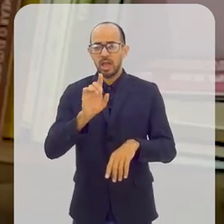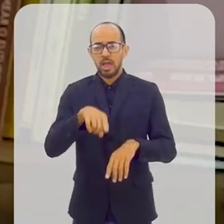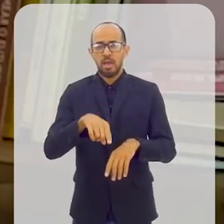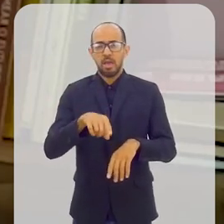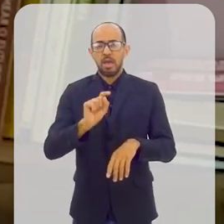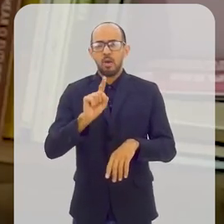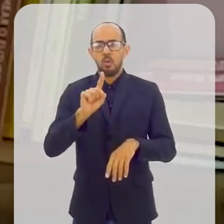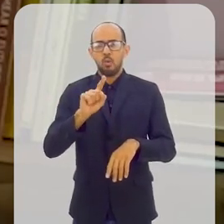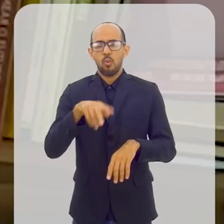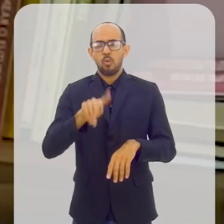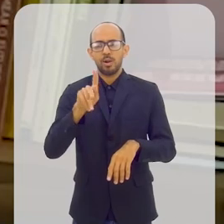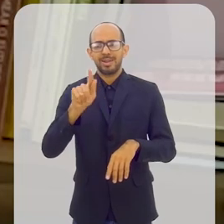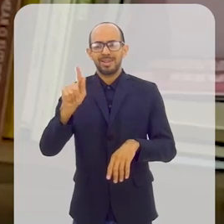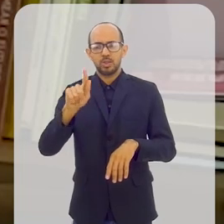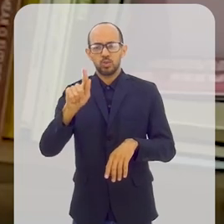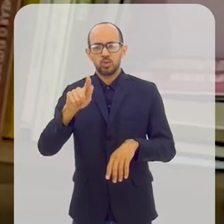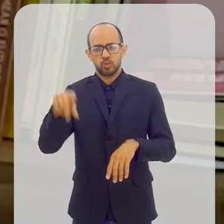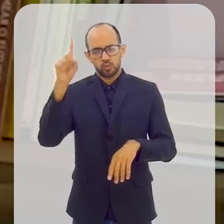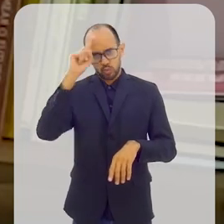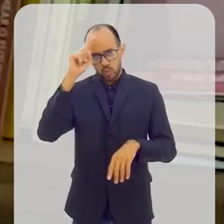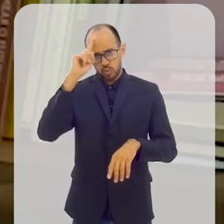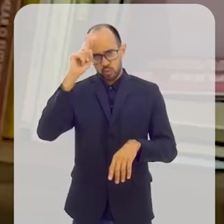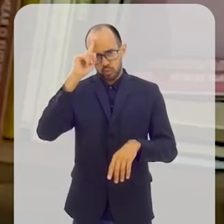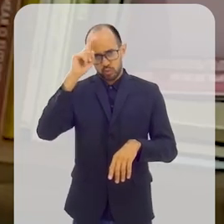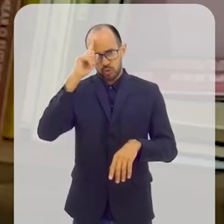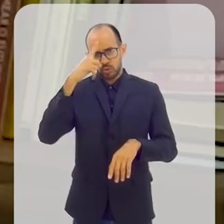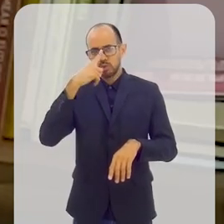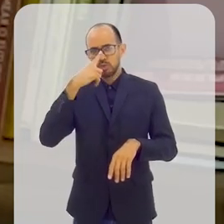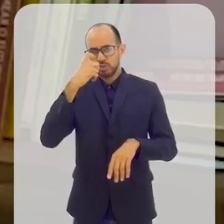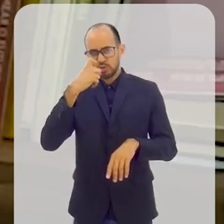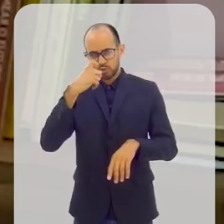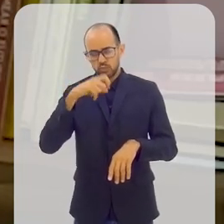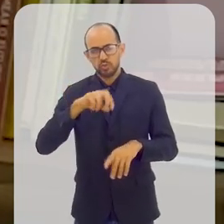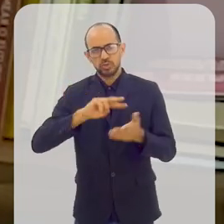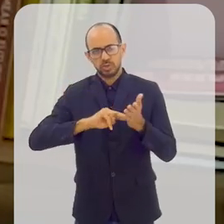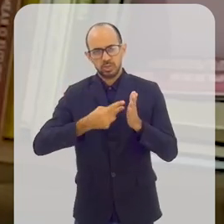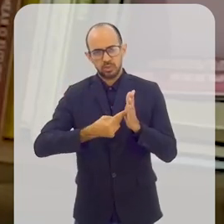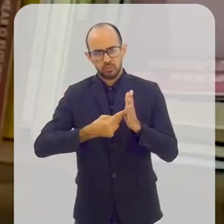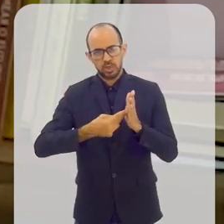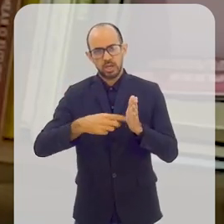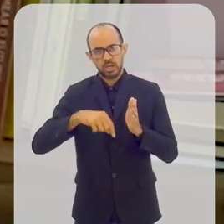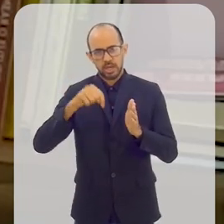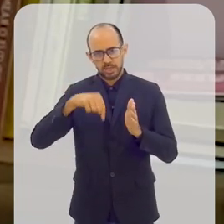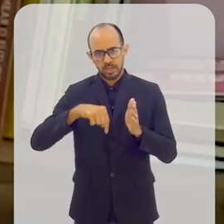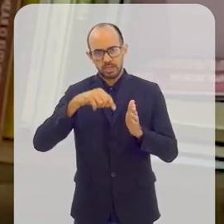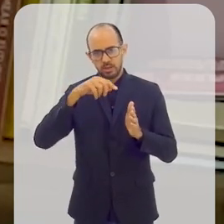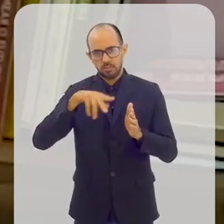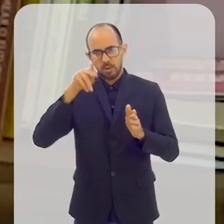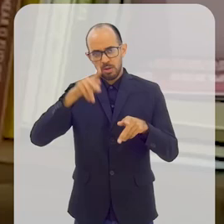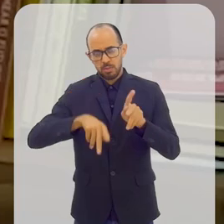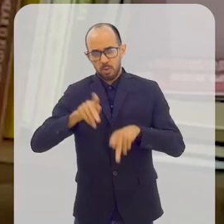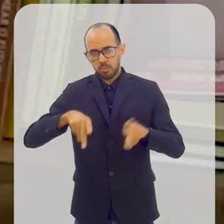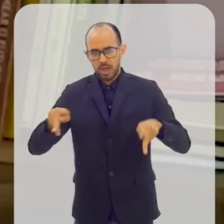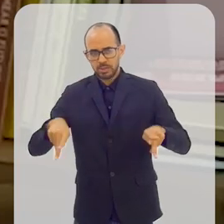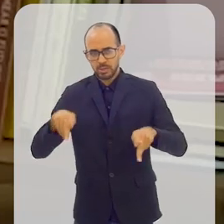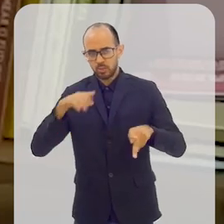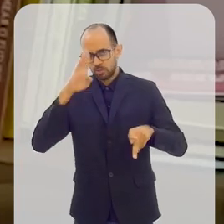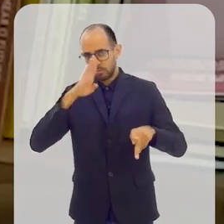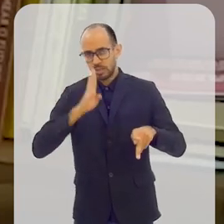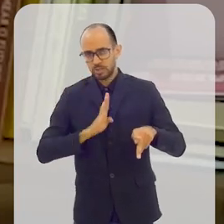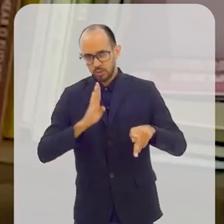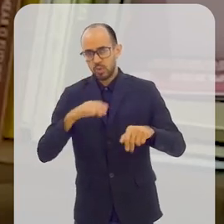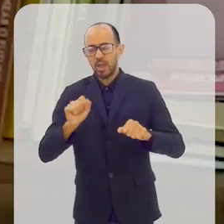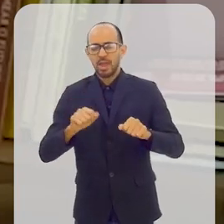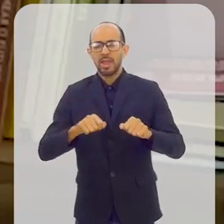1 quilo por dia. Isso quer dizer que um brasileiro, em média, de 50 anos,